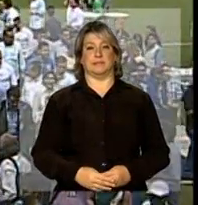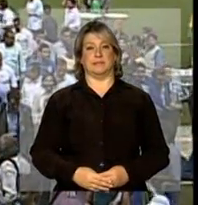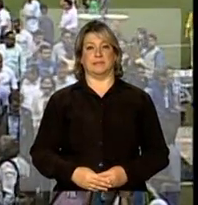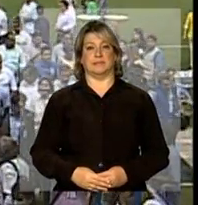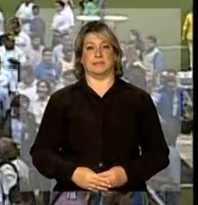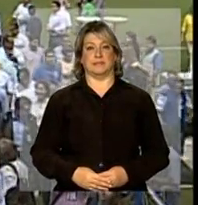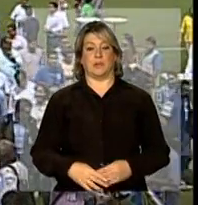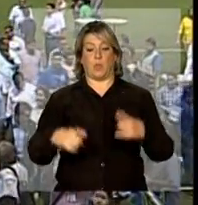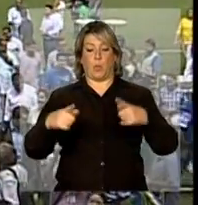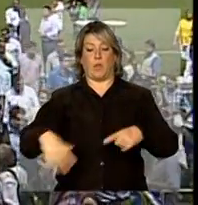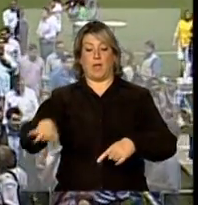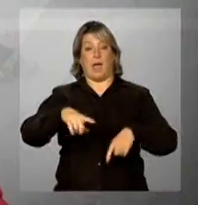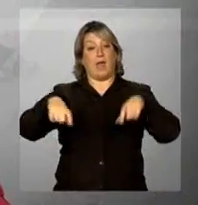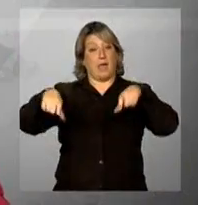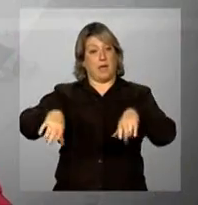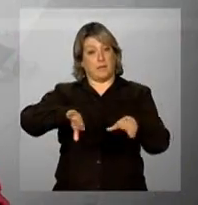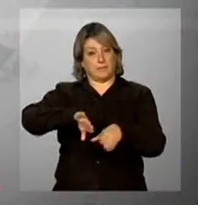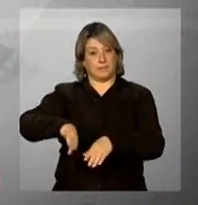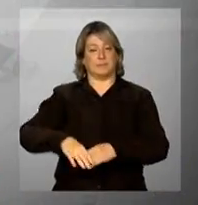do campo.